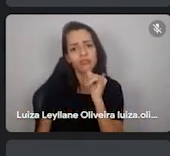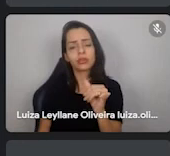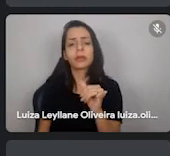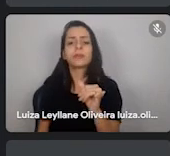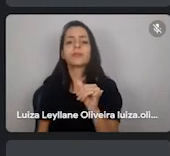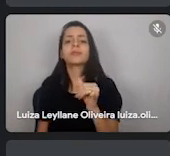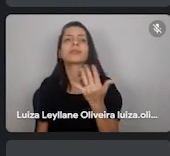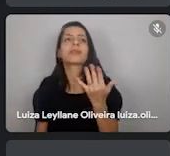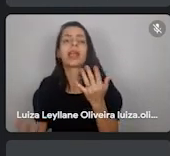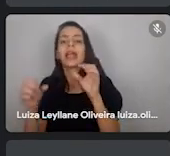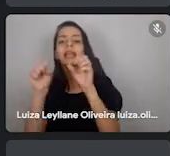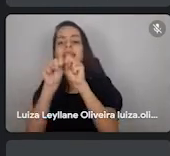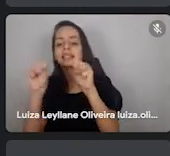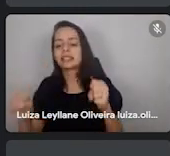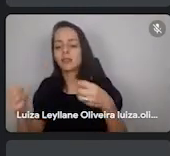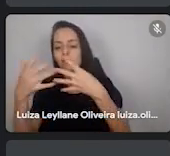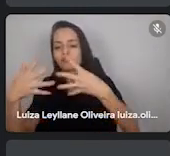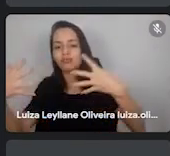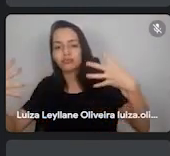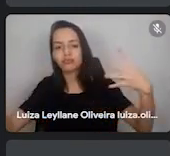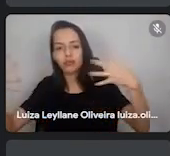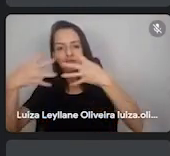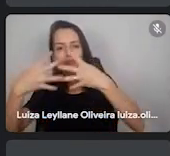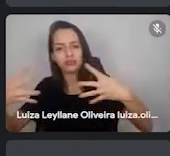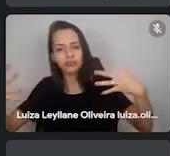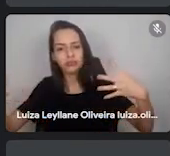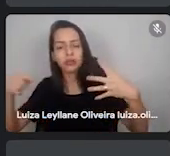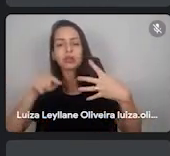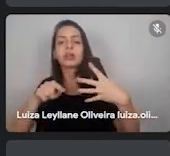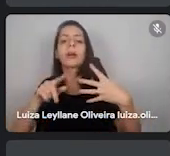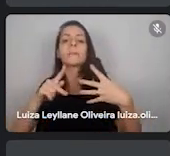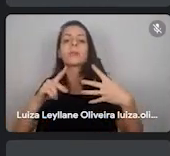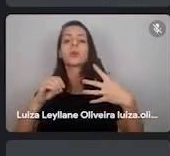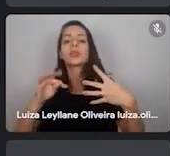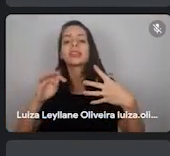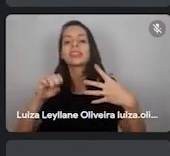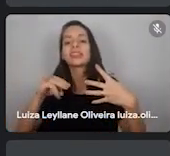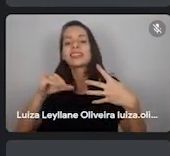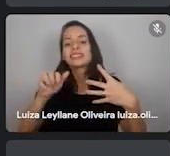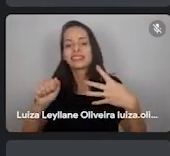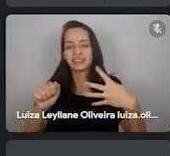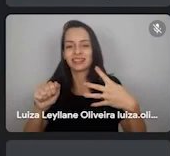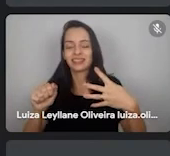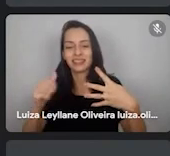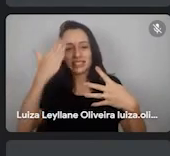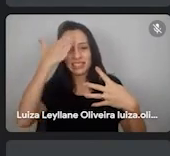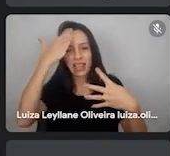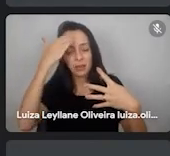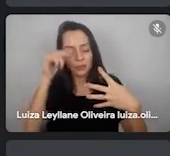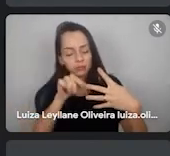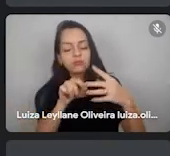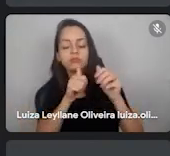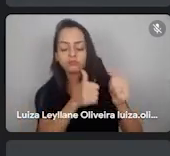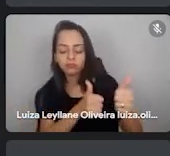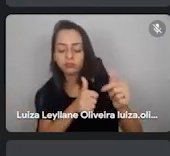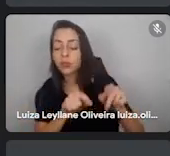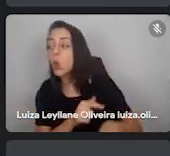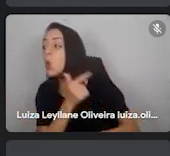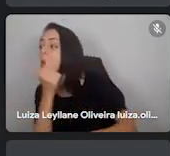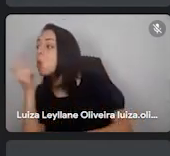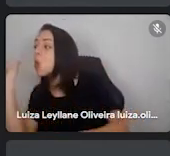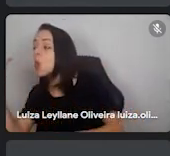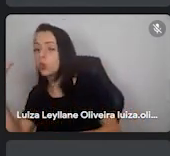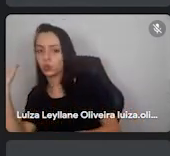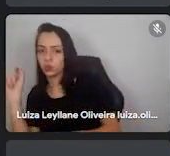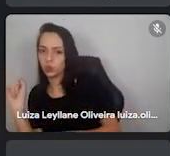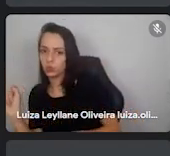de potência, dificilmente você vai ter um profissional que